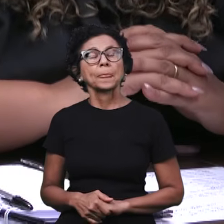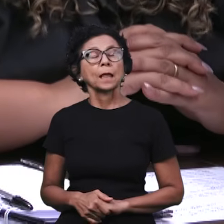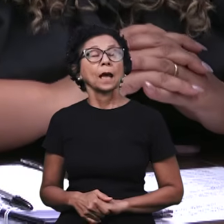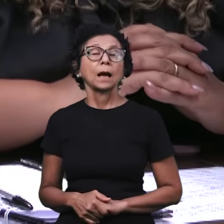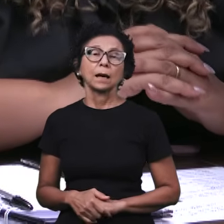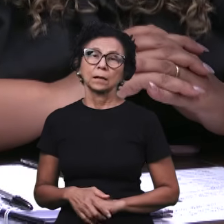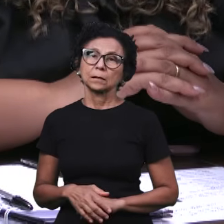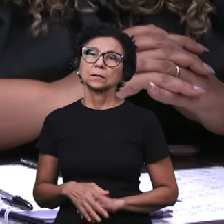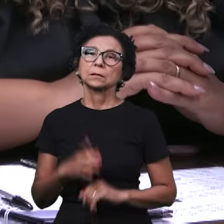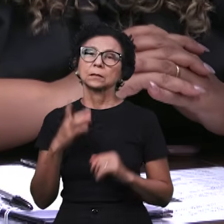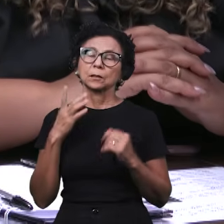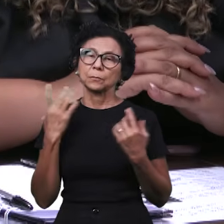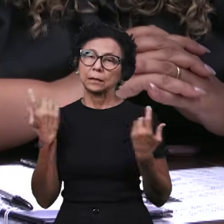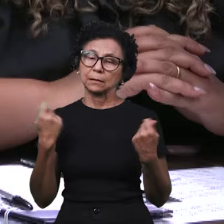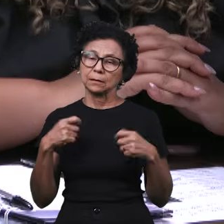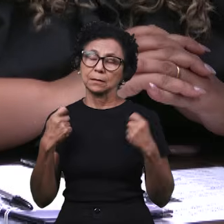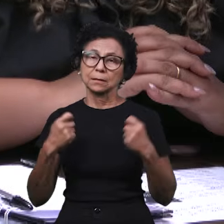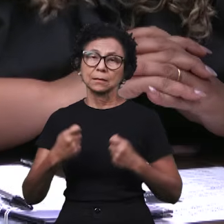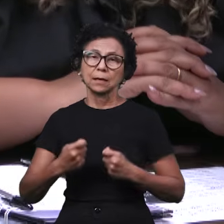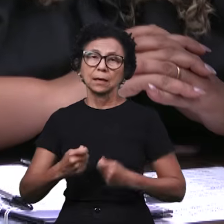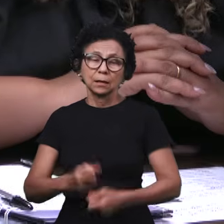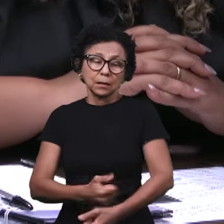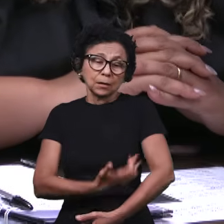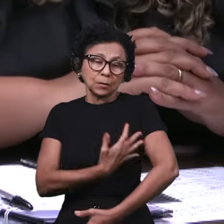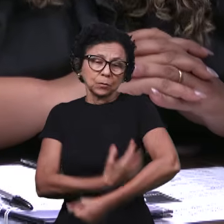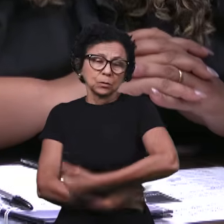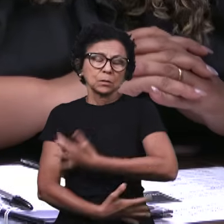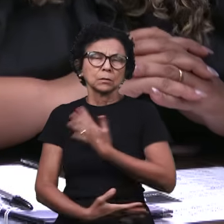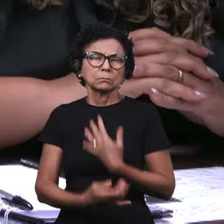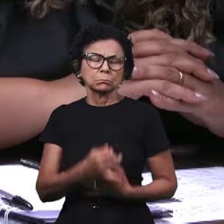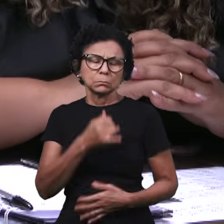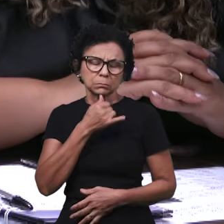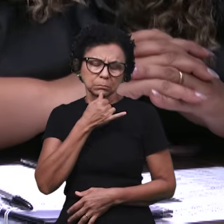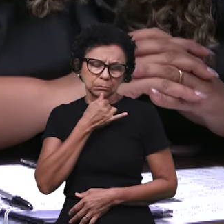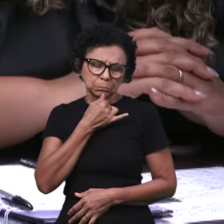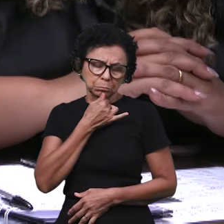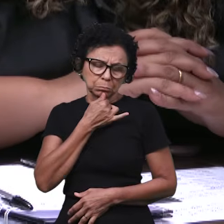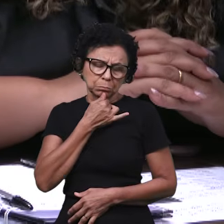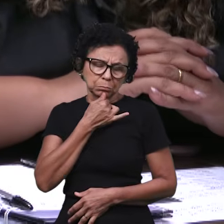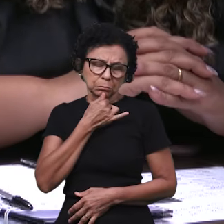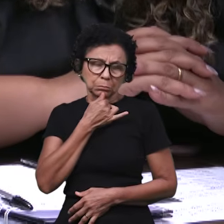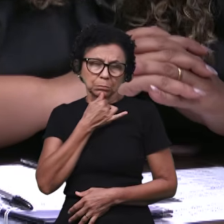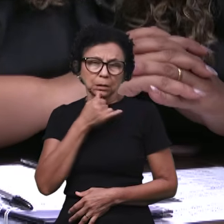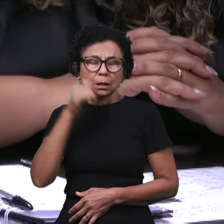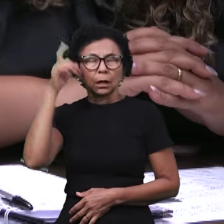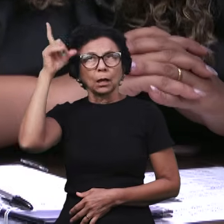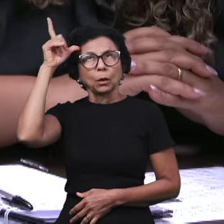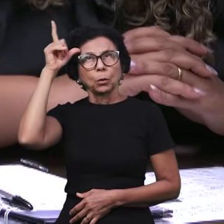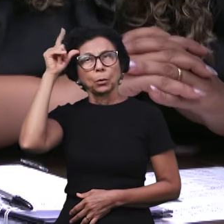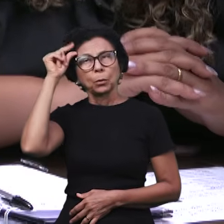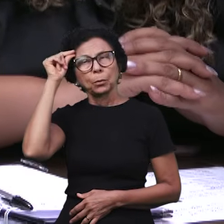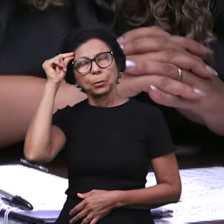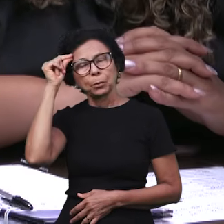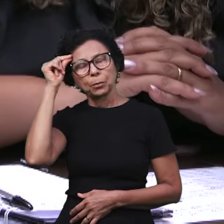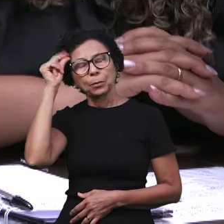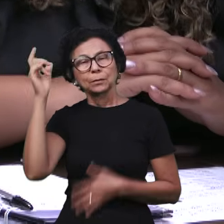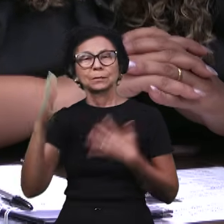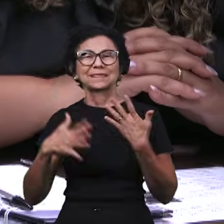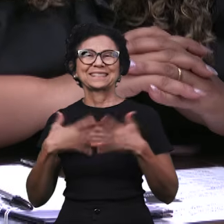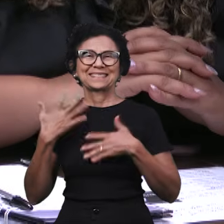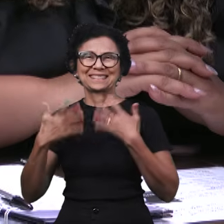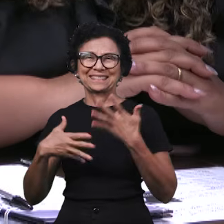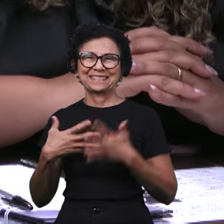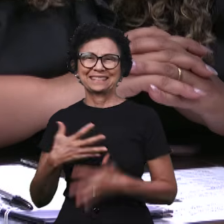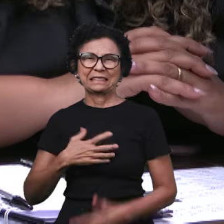emoção. É um sentimento de tristeza, de alívio, de alegria, de raiva, né? Porque